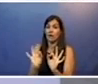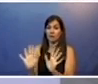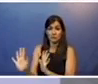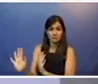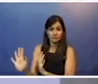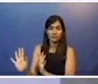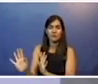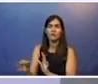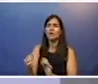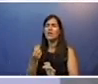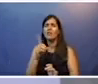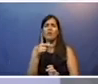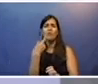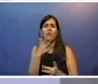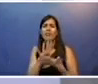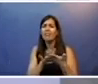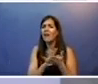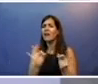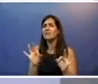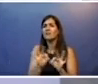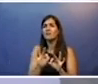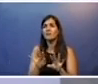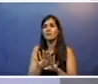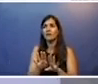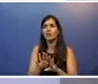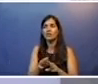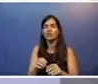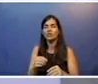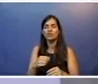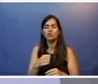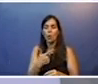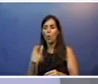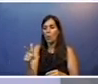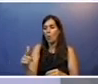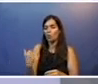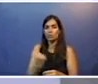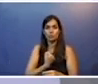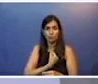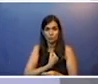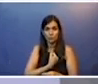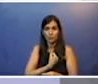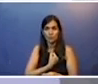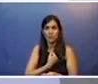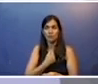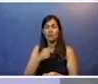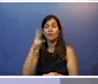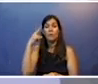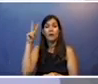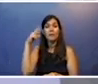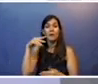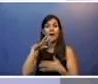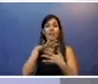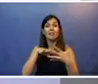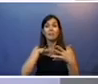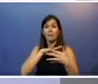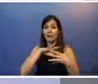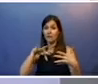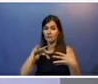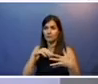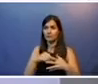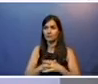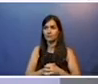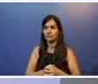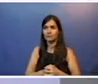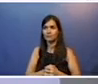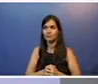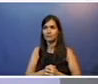e ele não falou, não deu valor nenhum. Então vamos relembrar um pouquinho da tabela dos ângulos notáveis, que